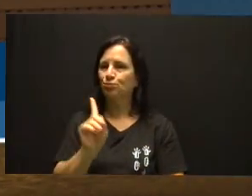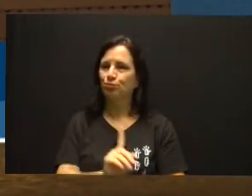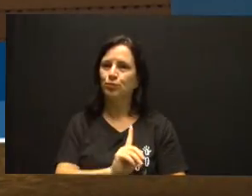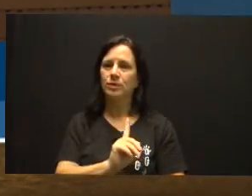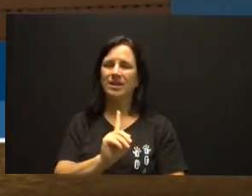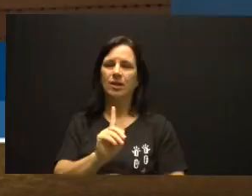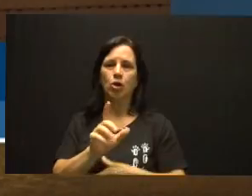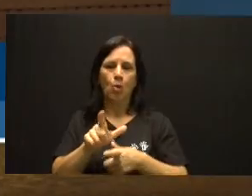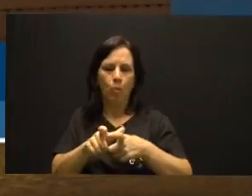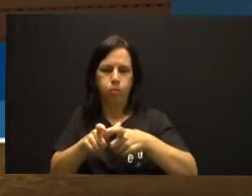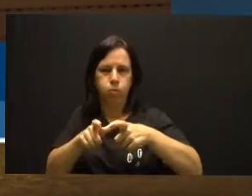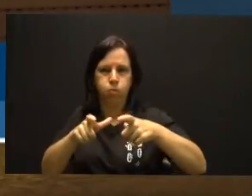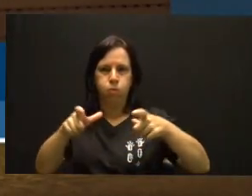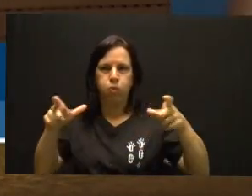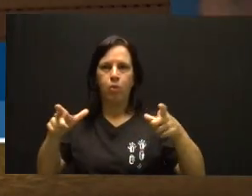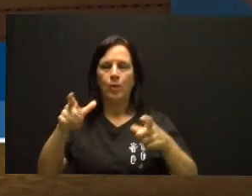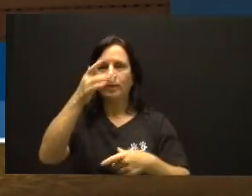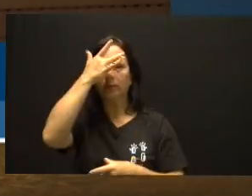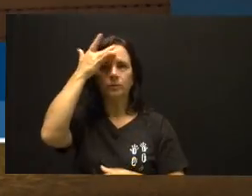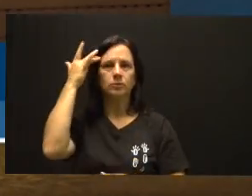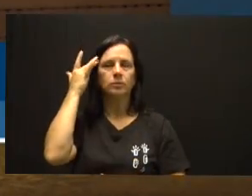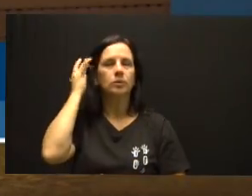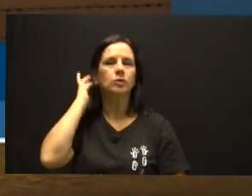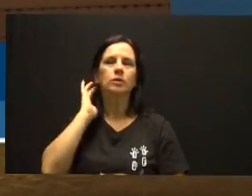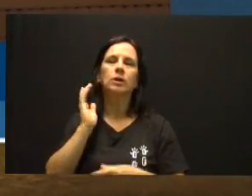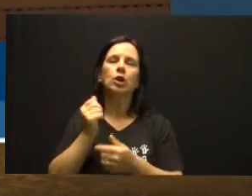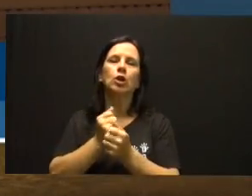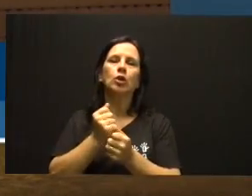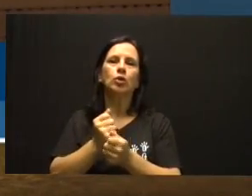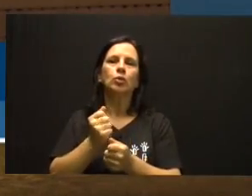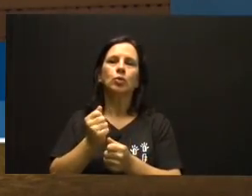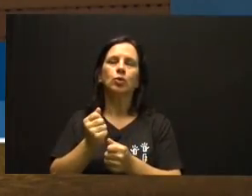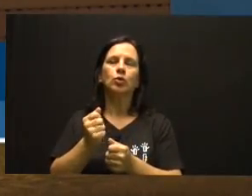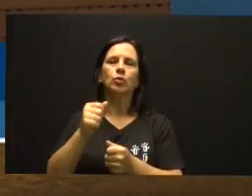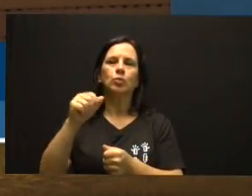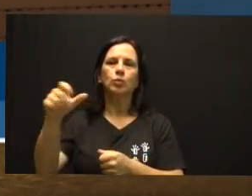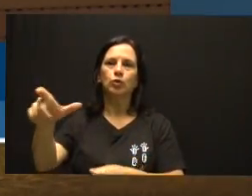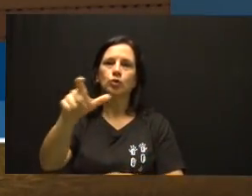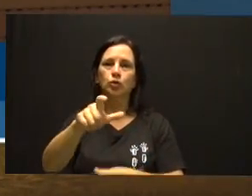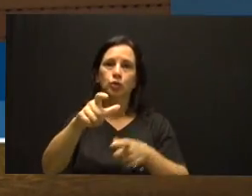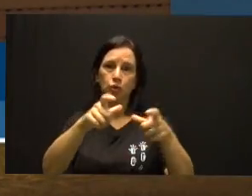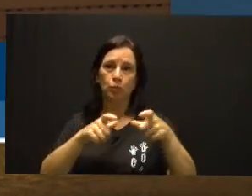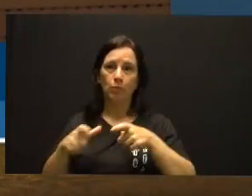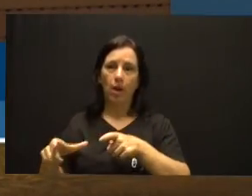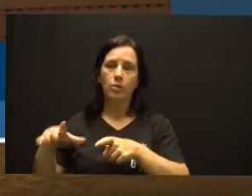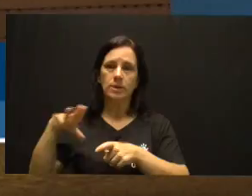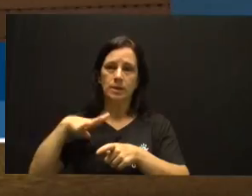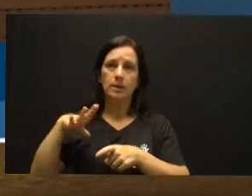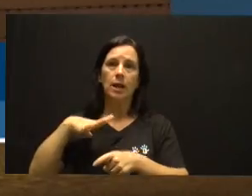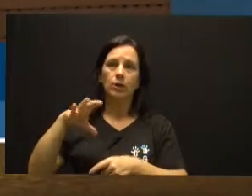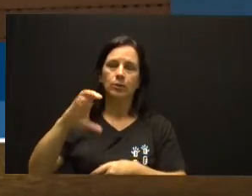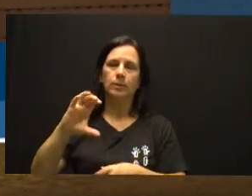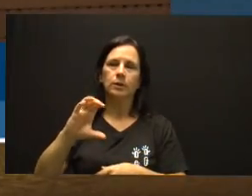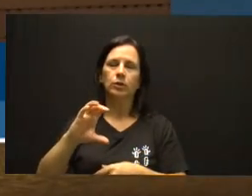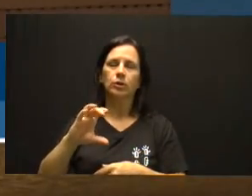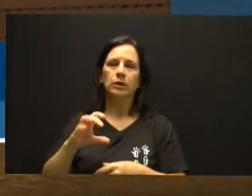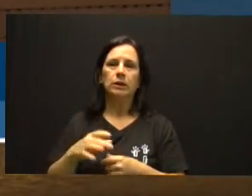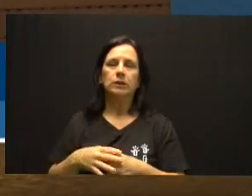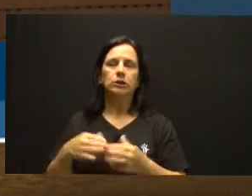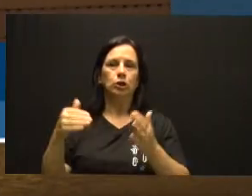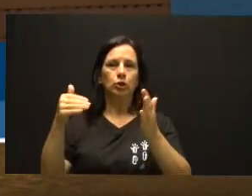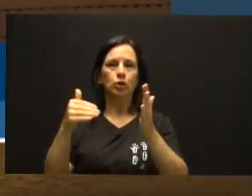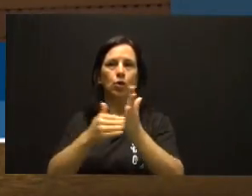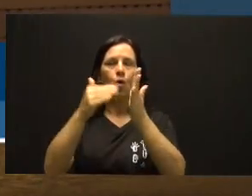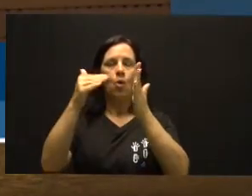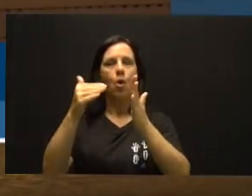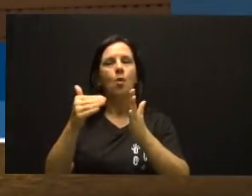o crescimento populacional seguido do aumento do número de bairros na periferia da cidade, ocasionando um choque entre o